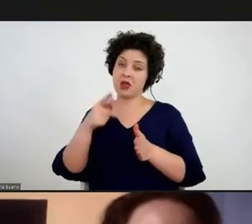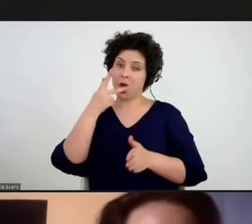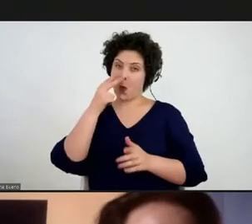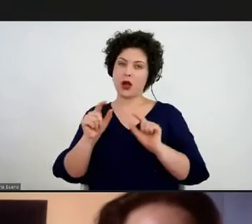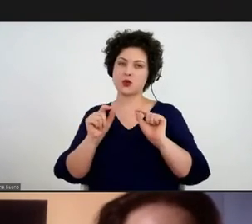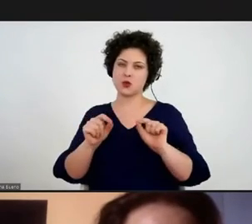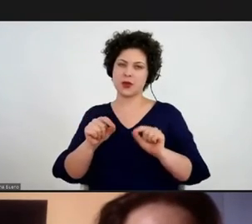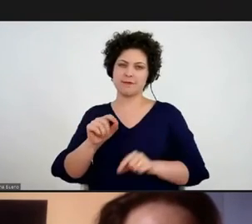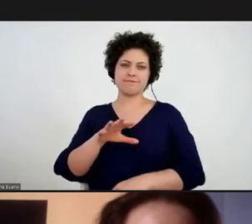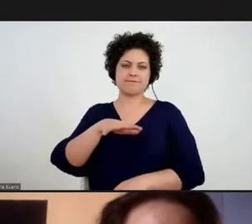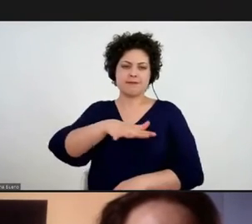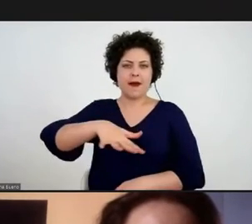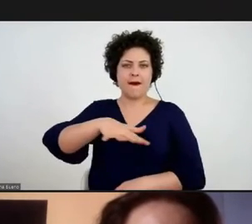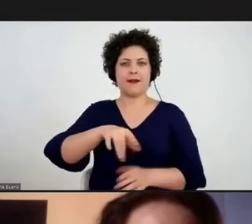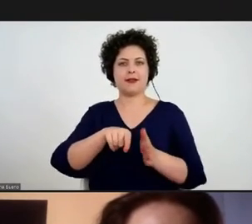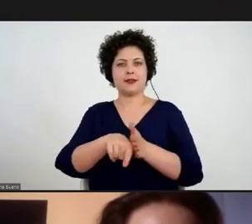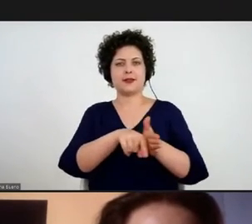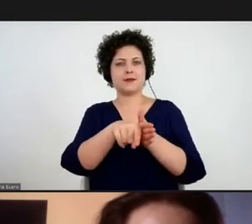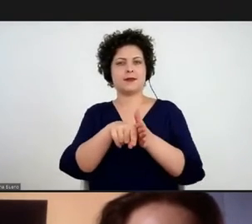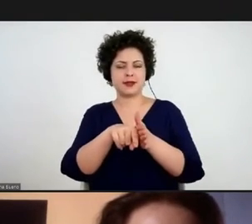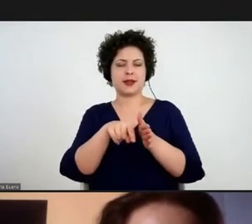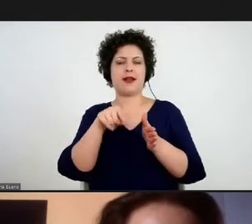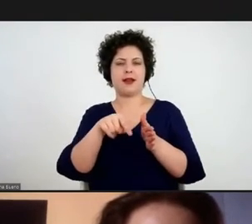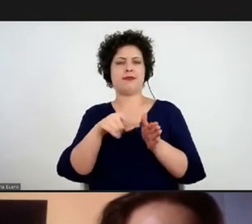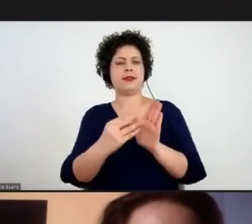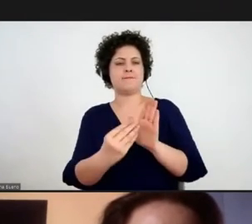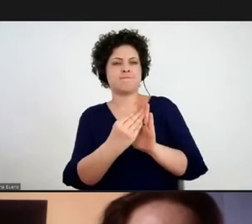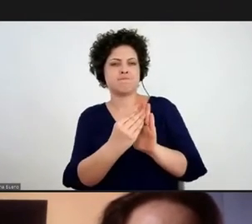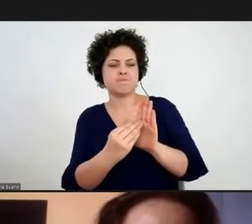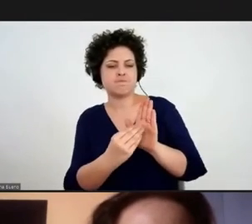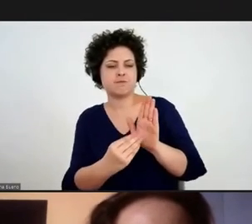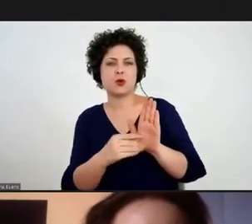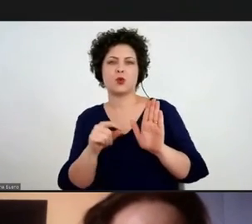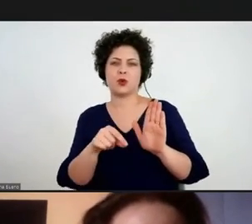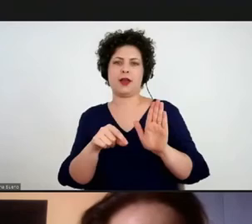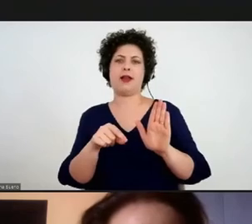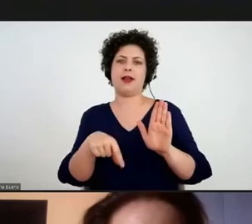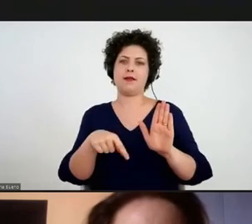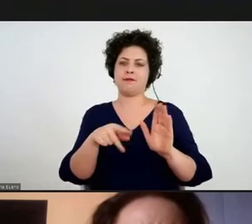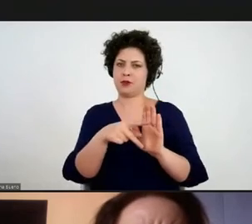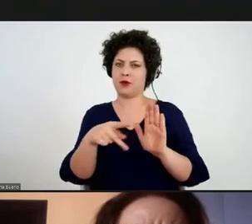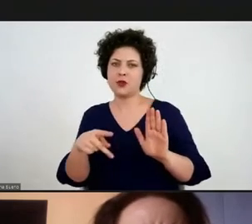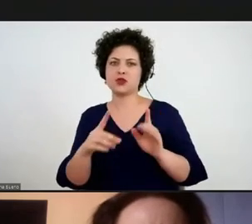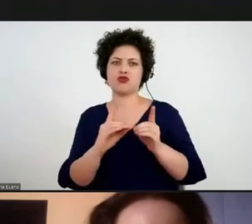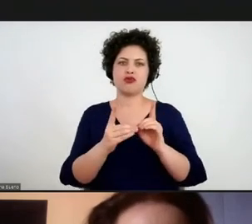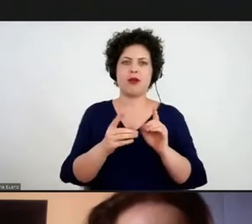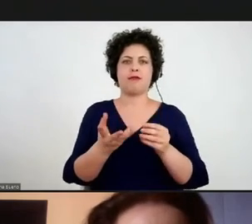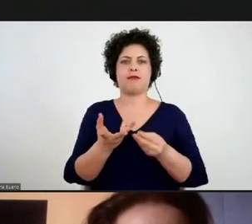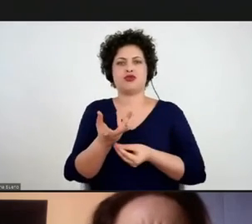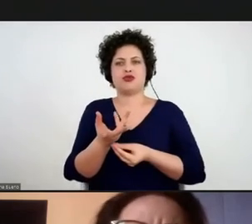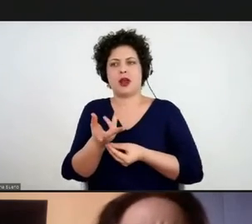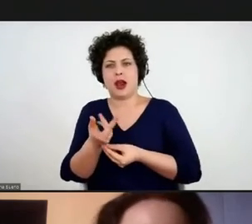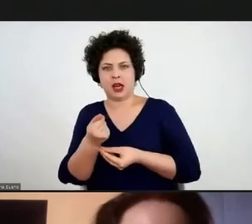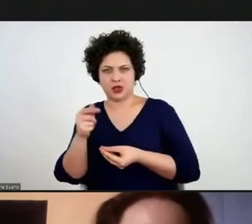da pesquisa ele vai determinar a sua professoralidade, a sua